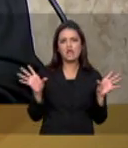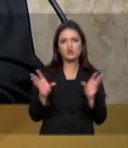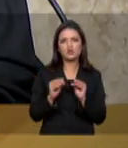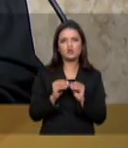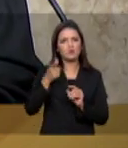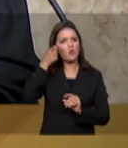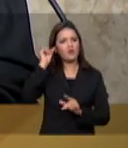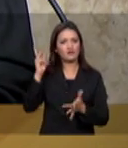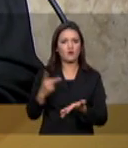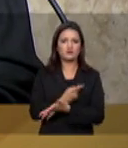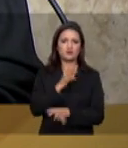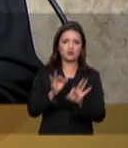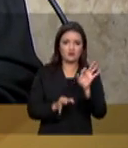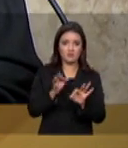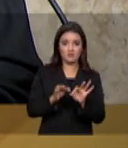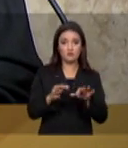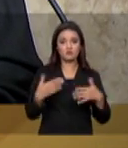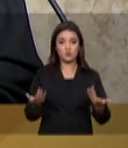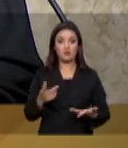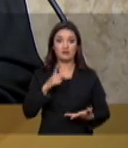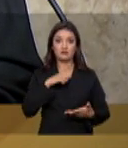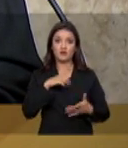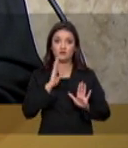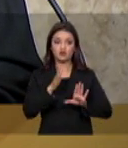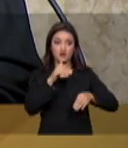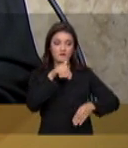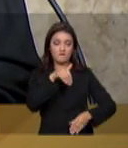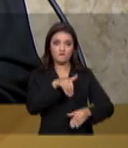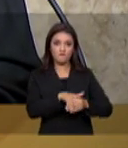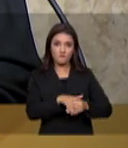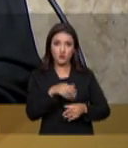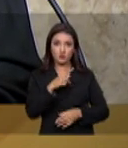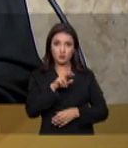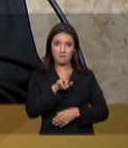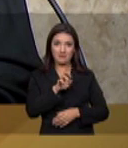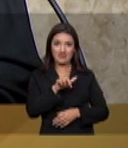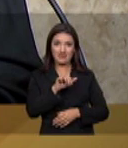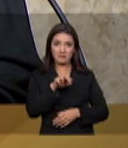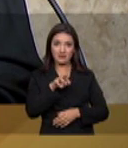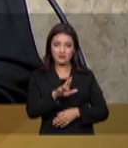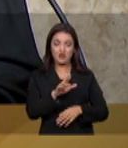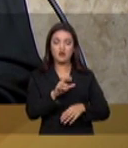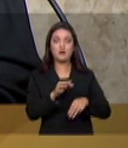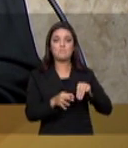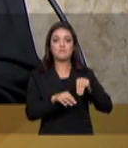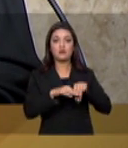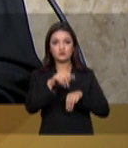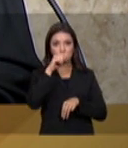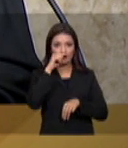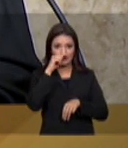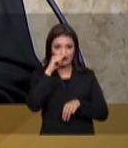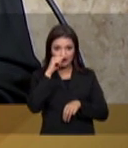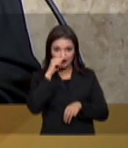presentes após no plenário a Ministra Rosa Weber eo Ministro Luís Roberto Barroso